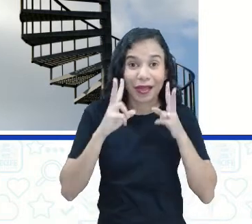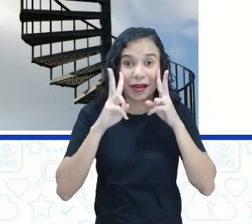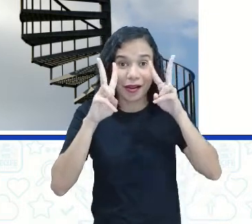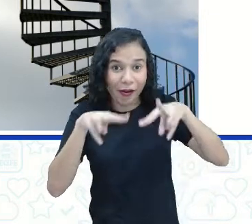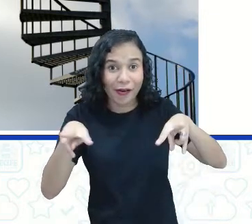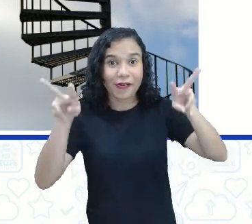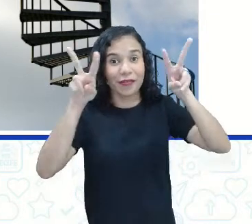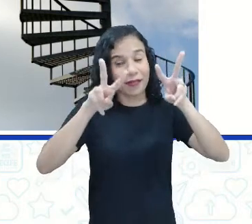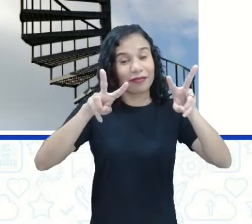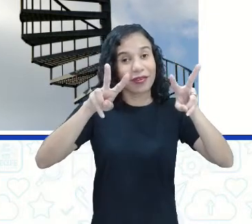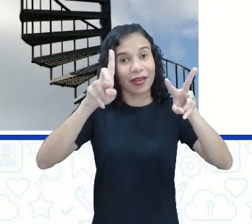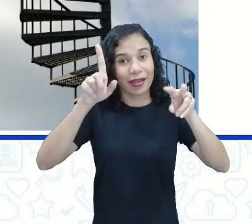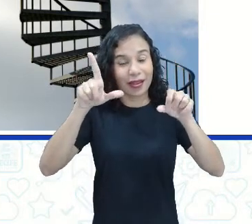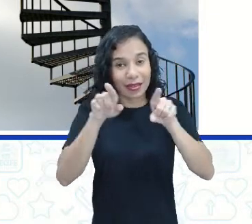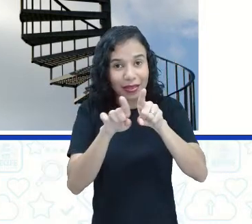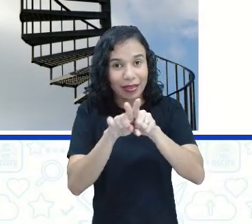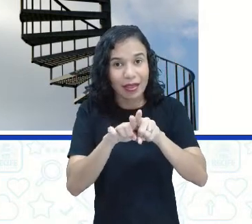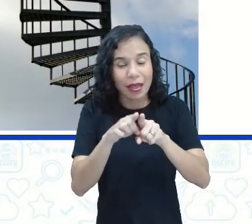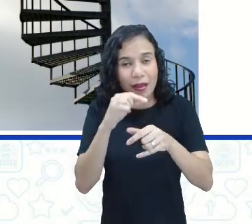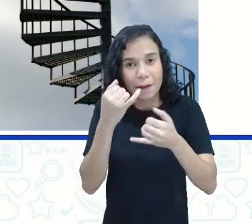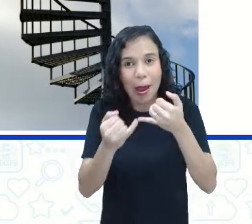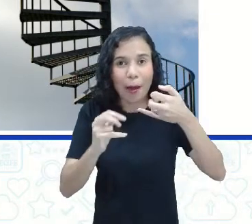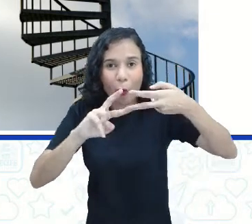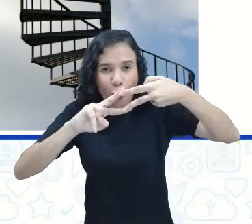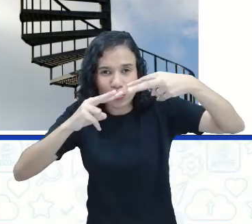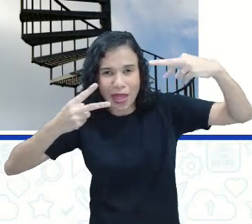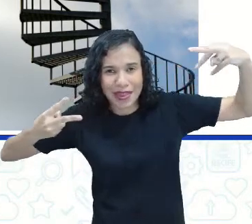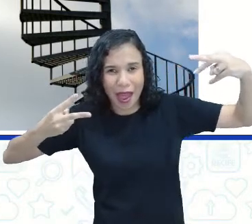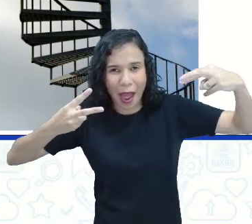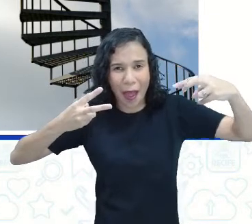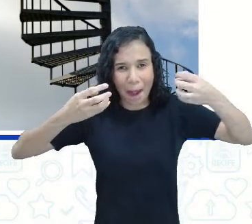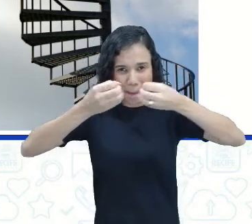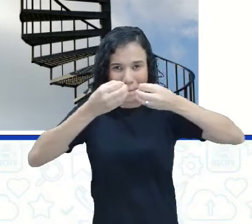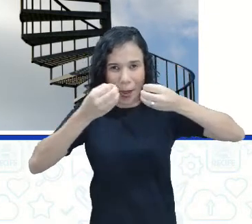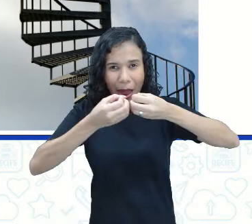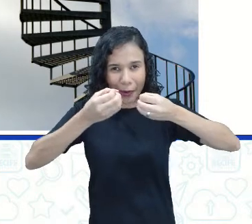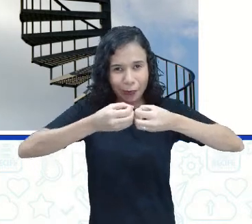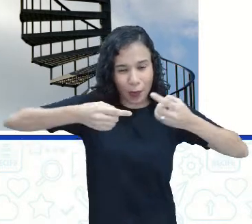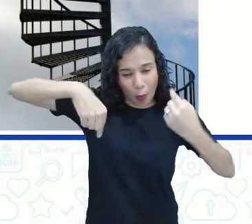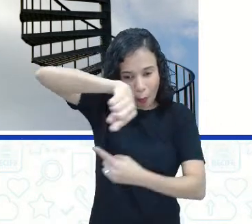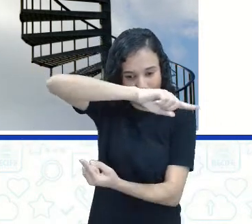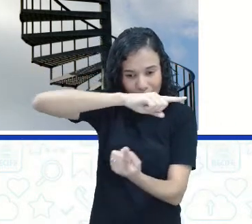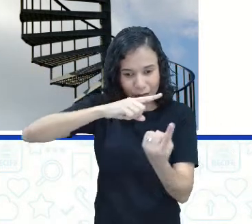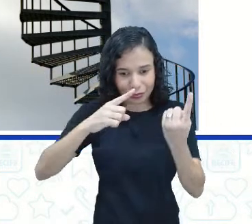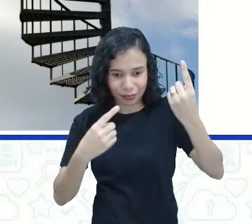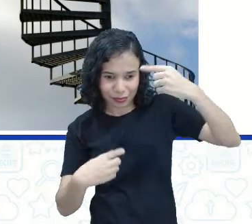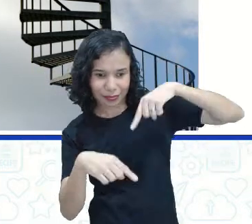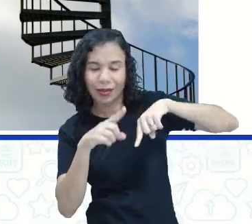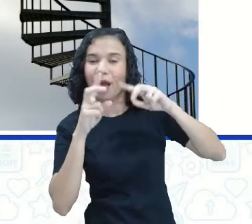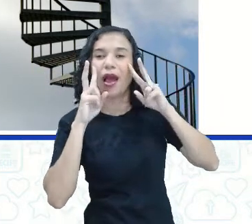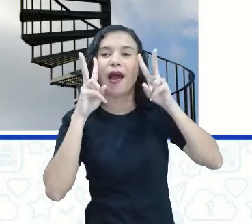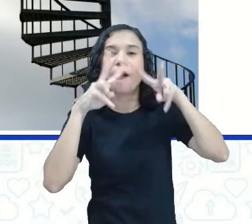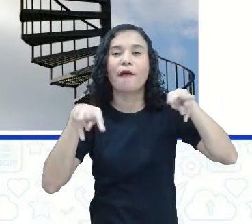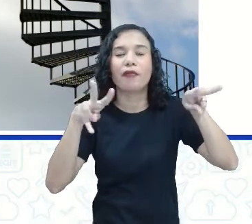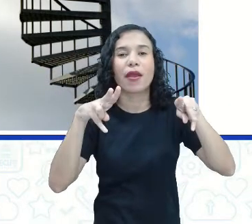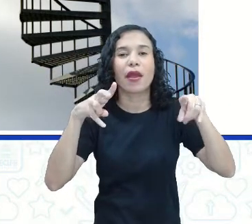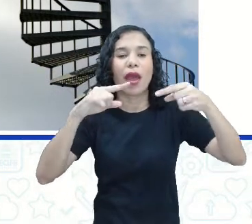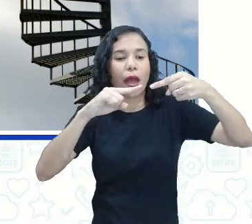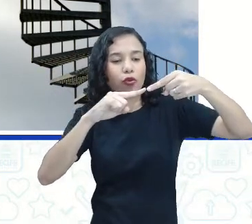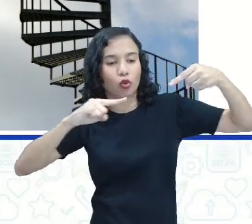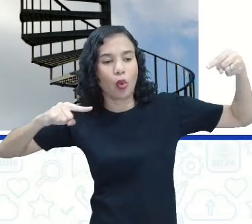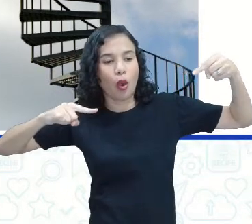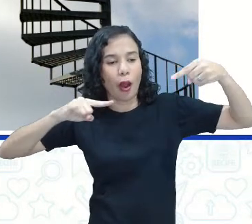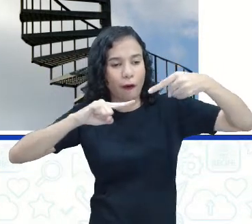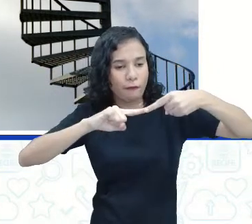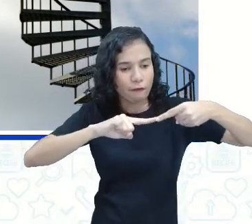vendo? Então, e tem um DNAzinho aí, né, girando na frente de vocês, para vocês verem. São duas fitinhas e